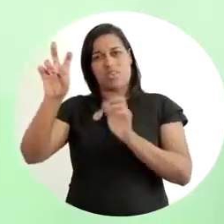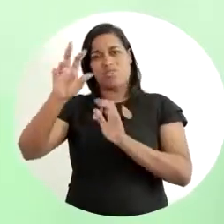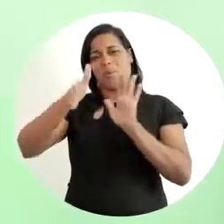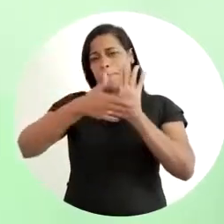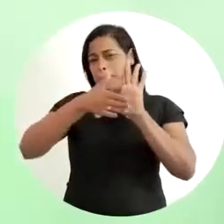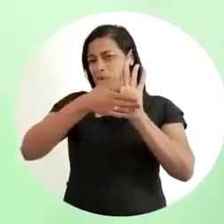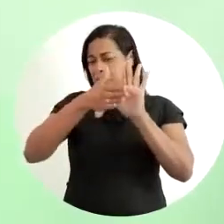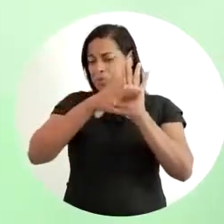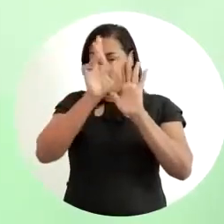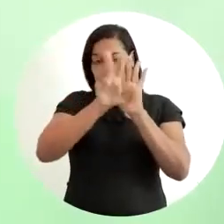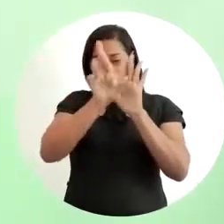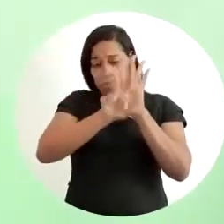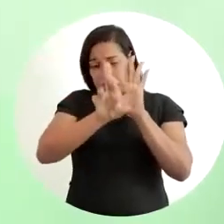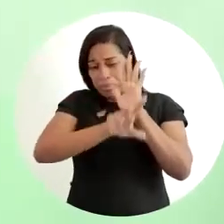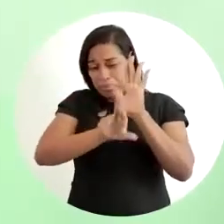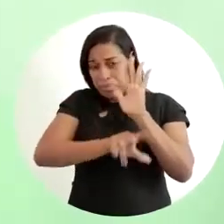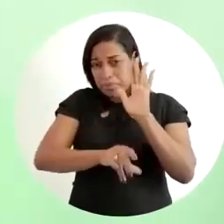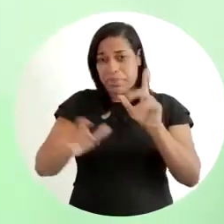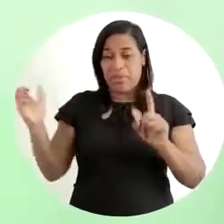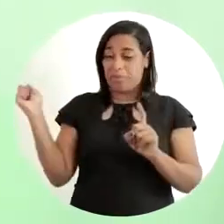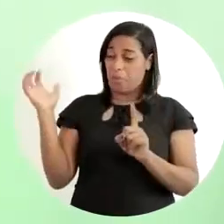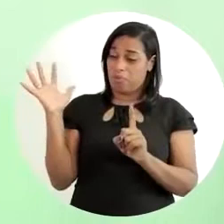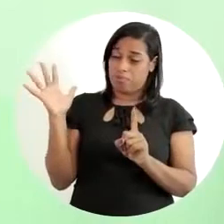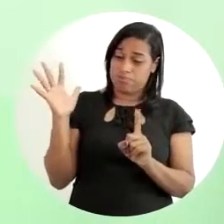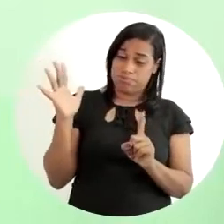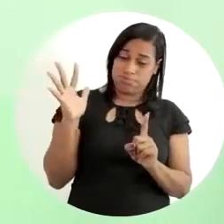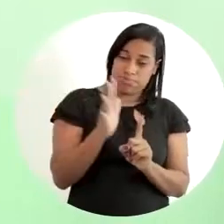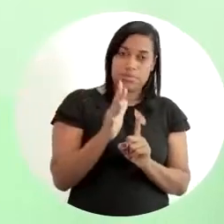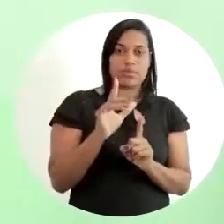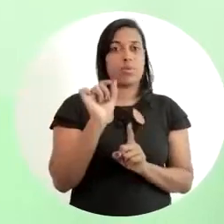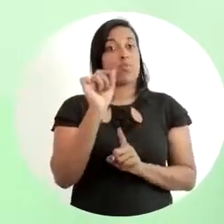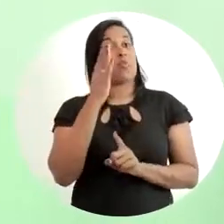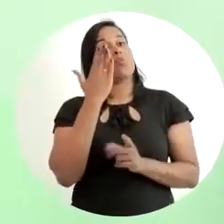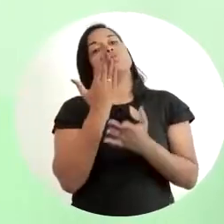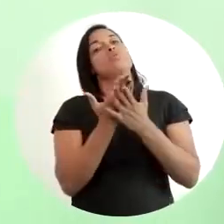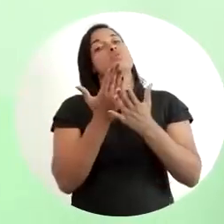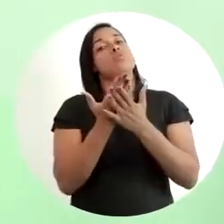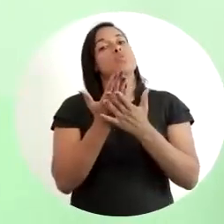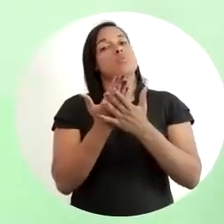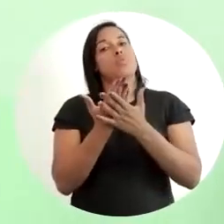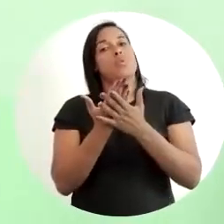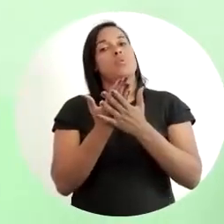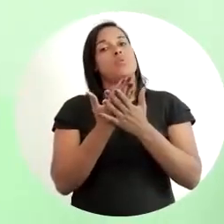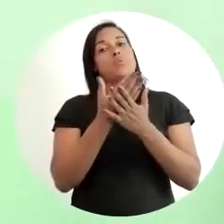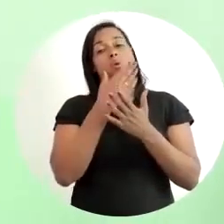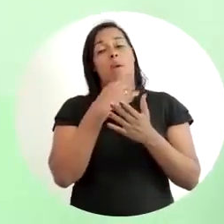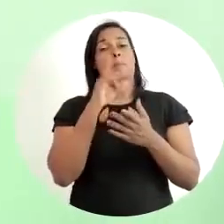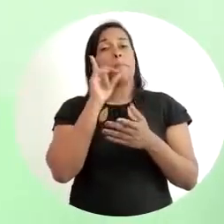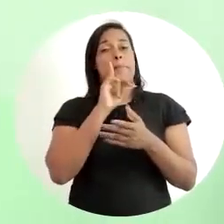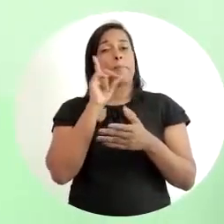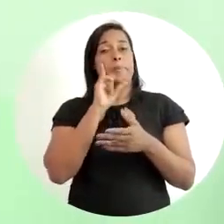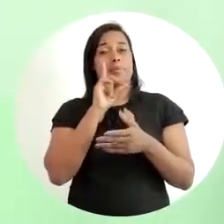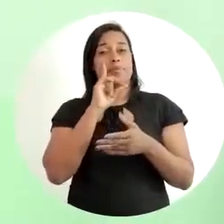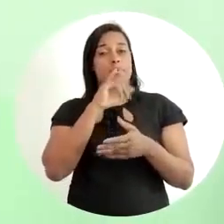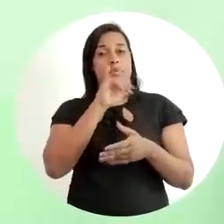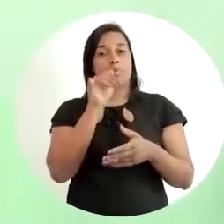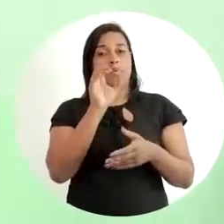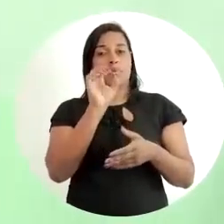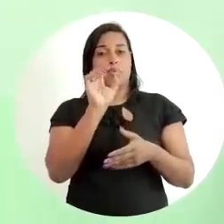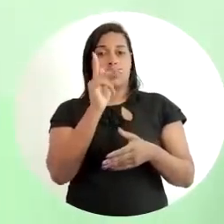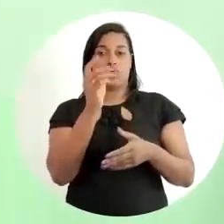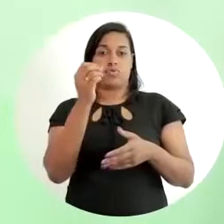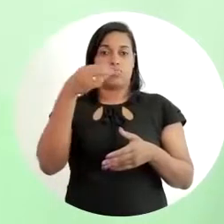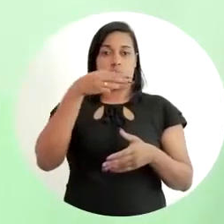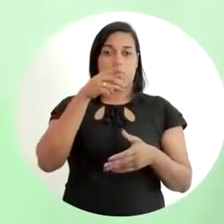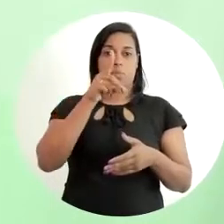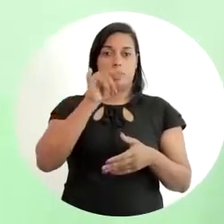aqui no Brasil. Esses pensadores foram influenciados por um estudioso americano chamado